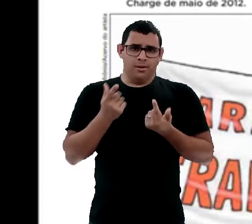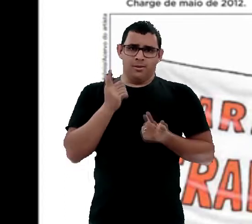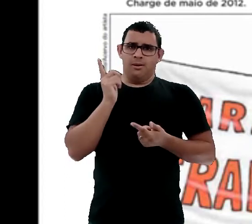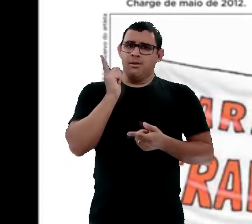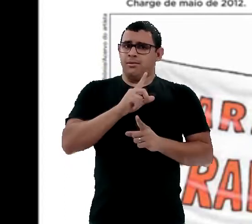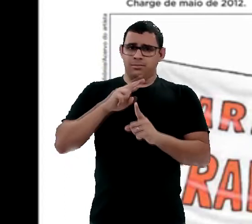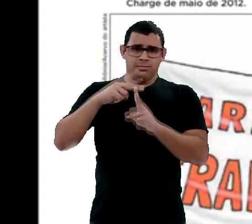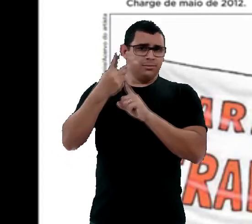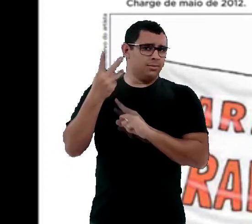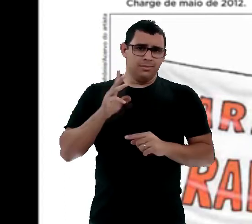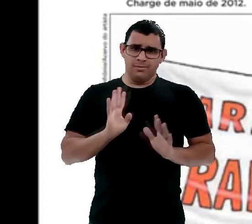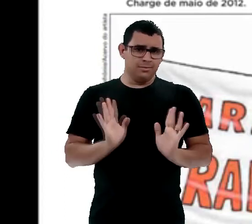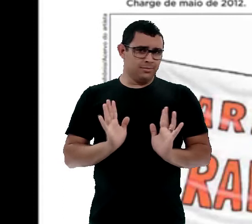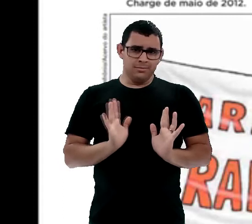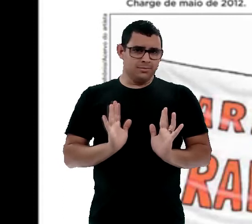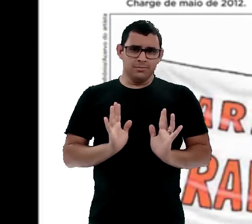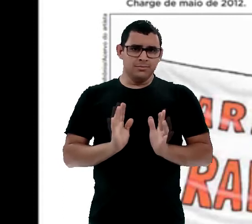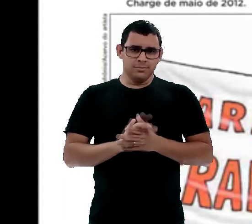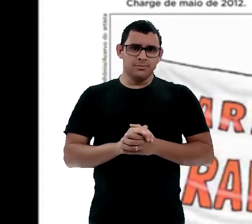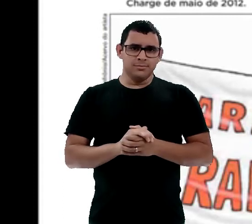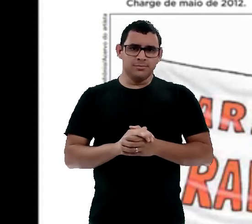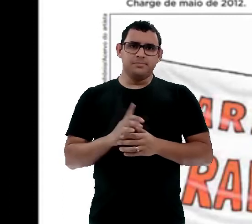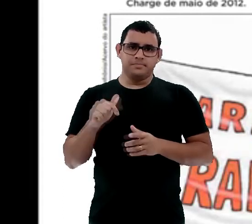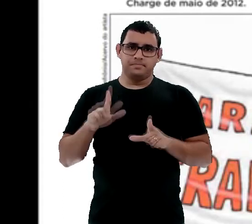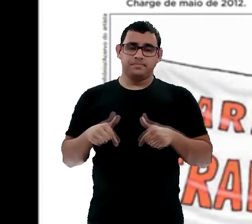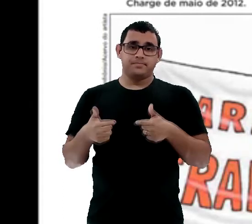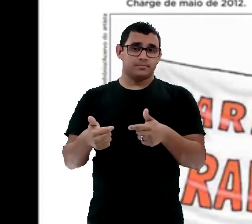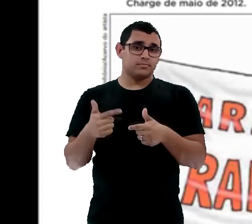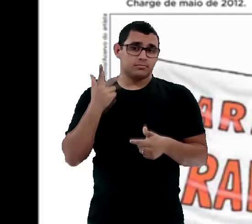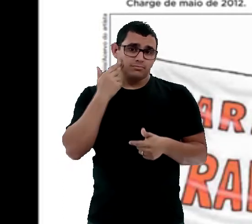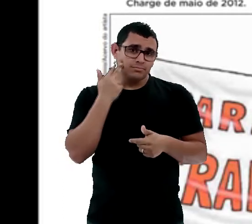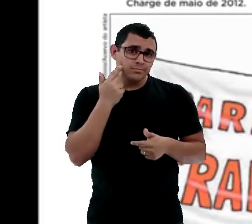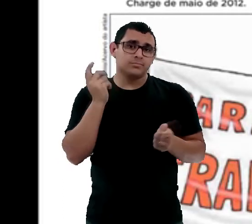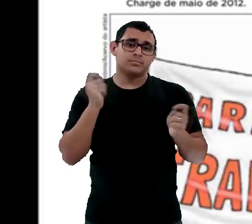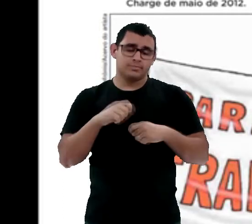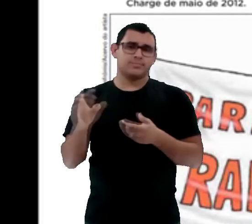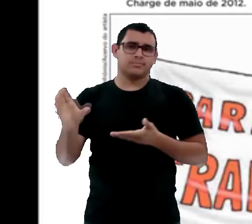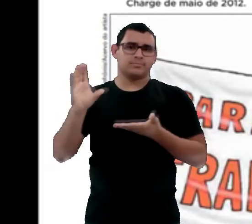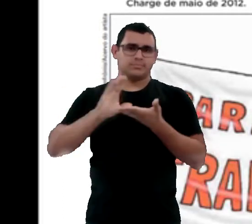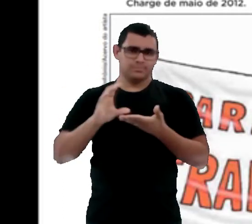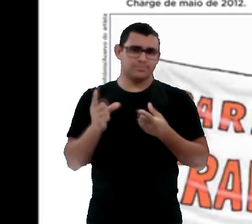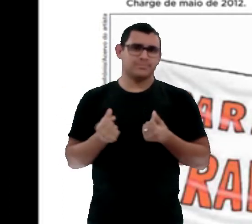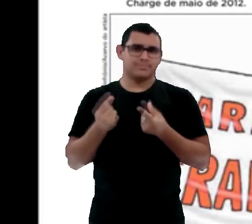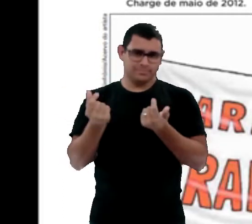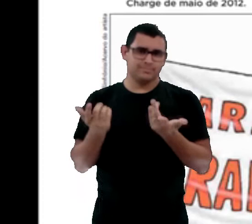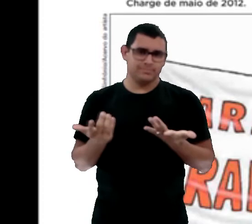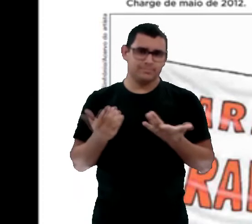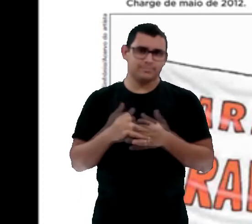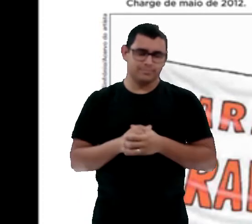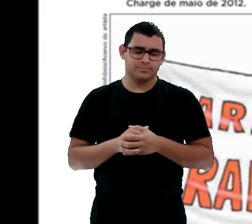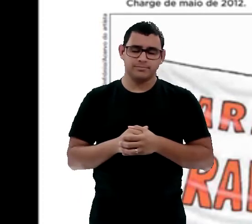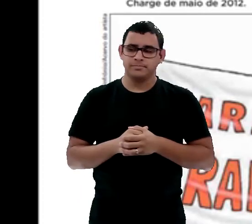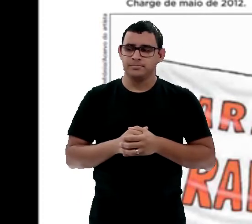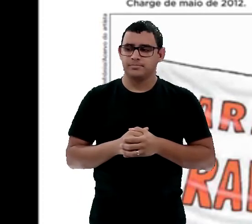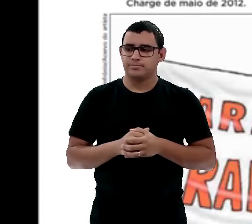uma atividade para sobrevivência, não para gerar lucro, para ganhar algo mais. No capitalismo, não. É uma atividade